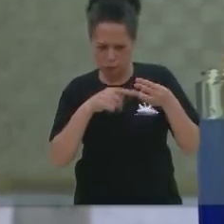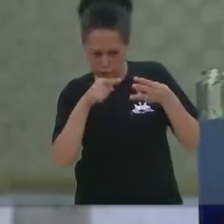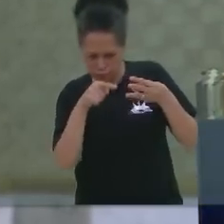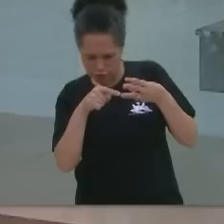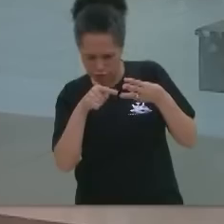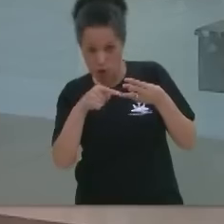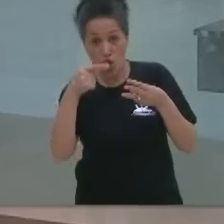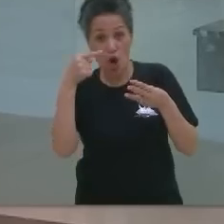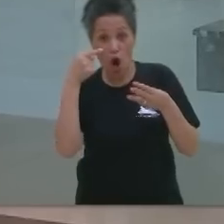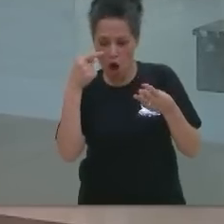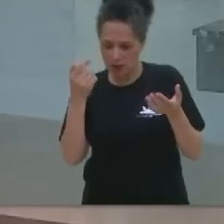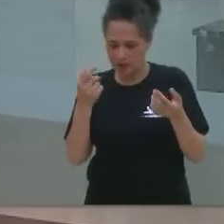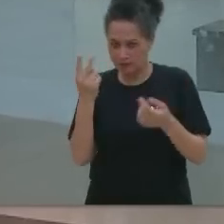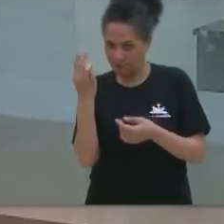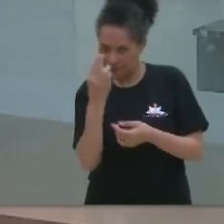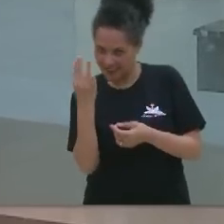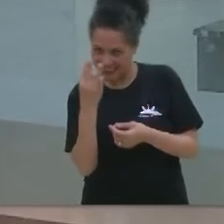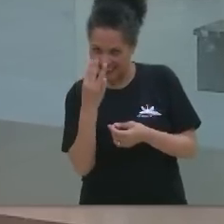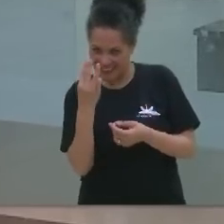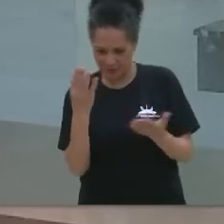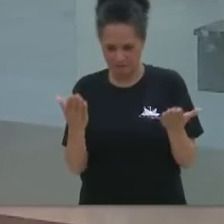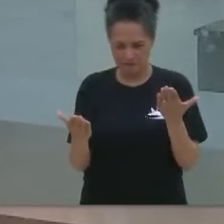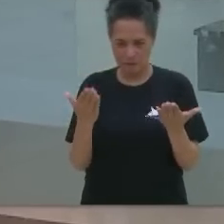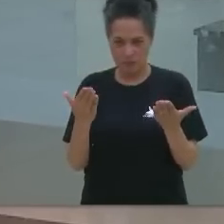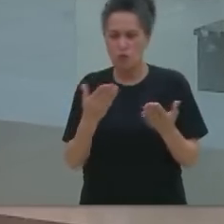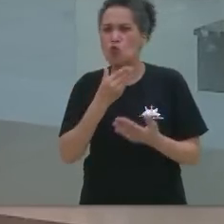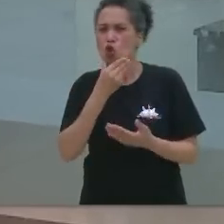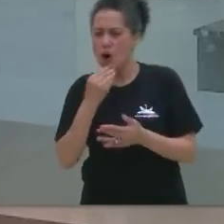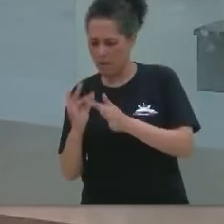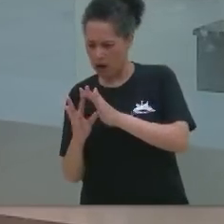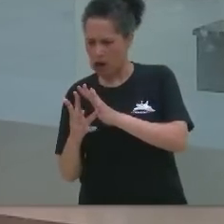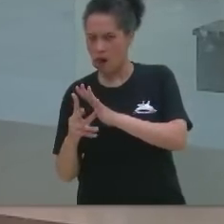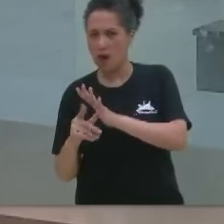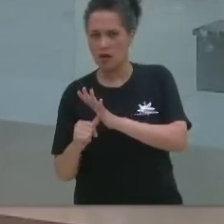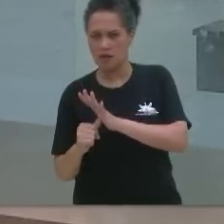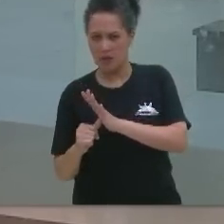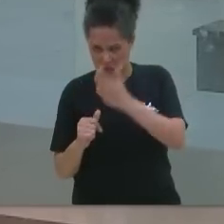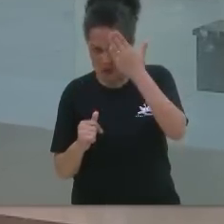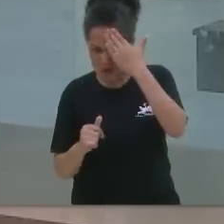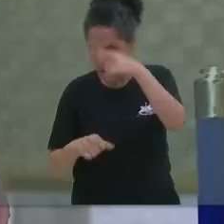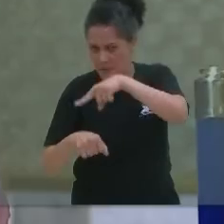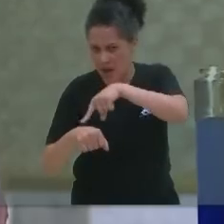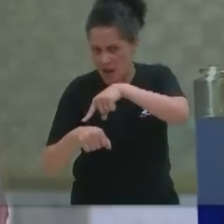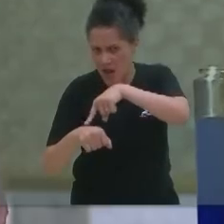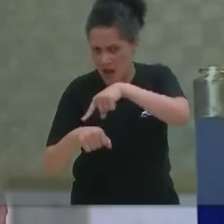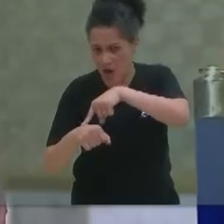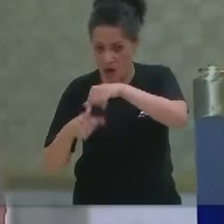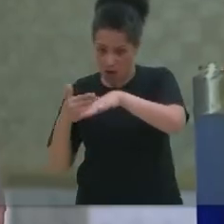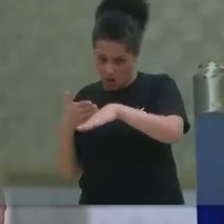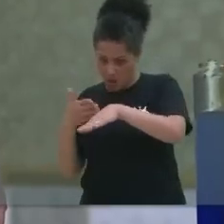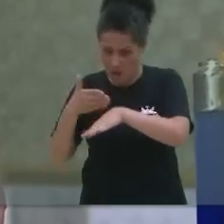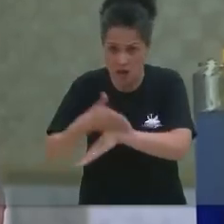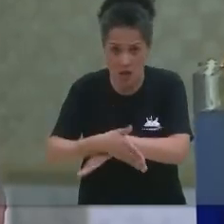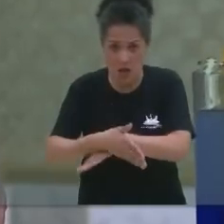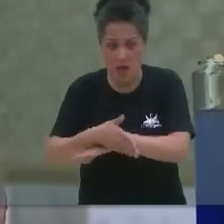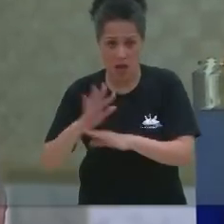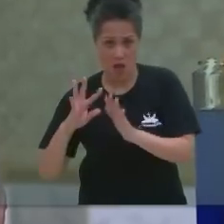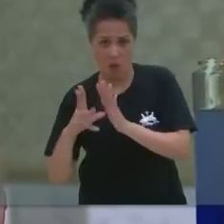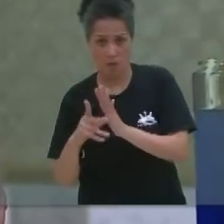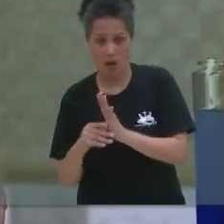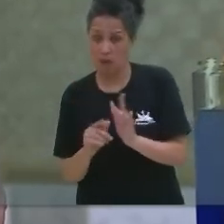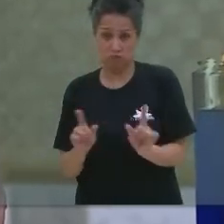Um ladrão não escolhe a hora para entrar e roubar. Assim, vocês